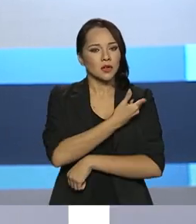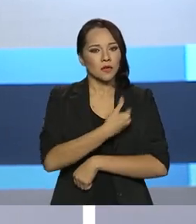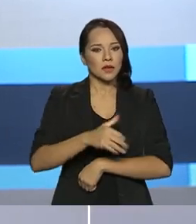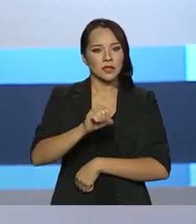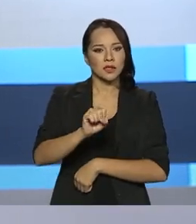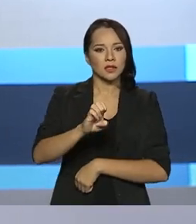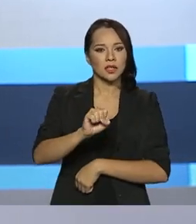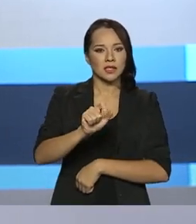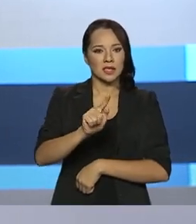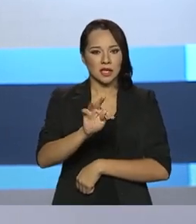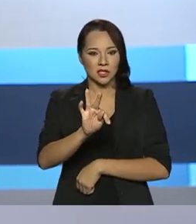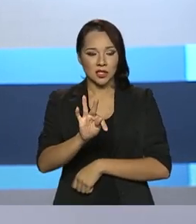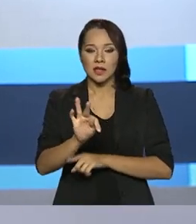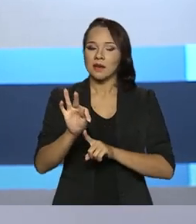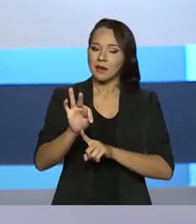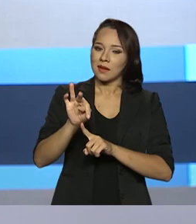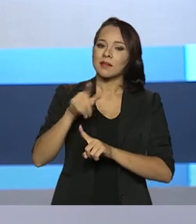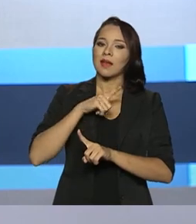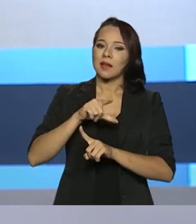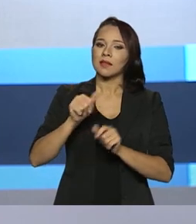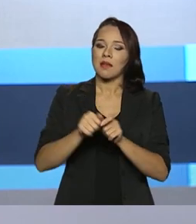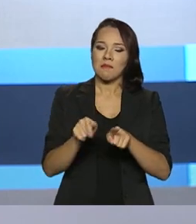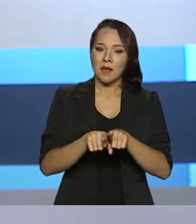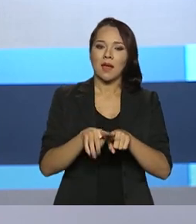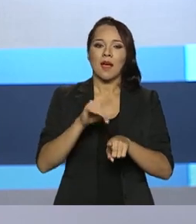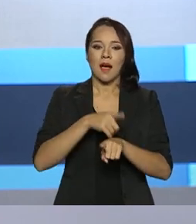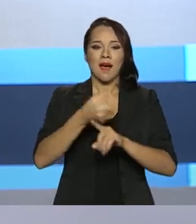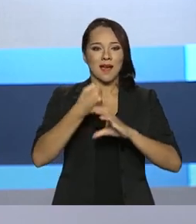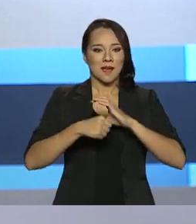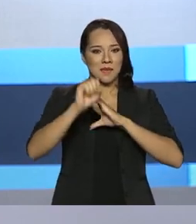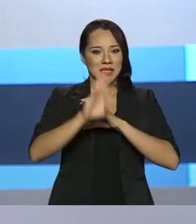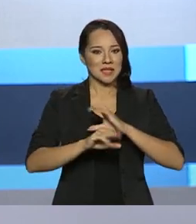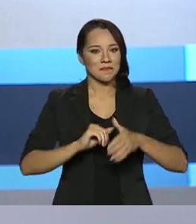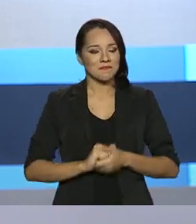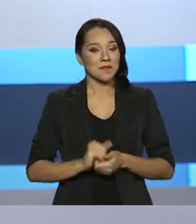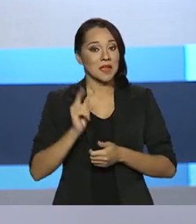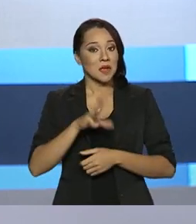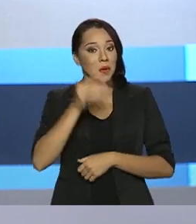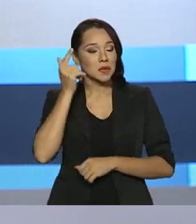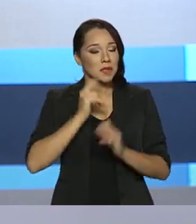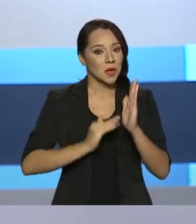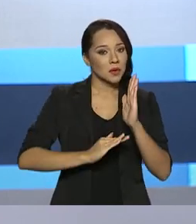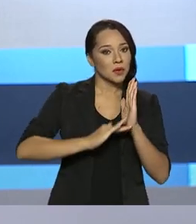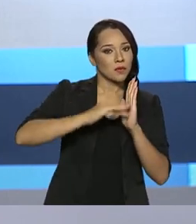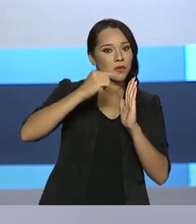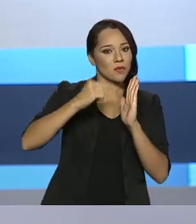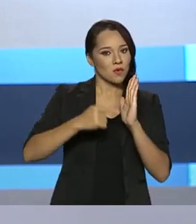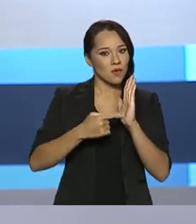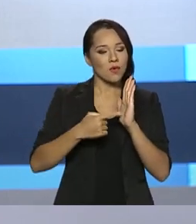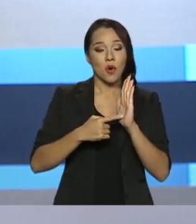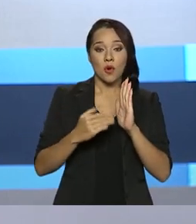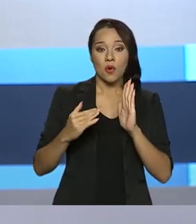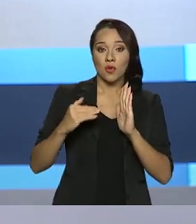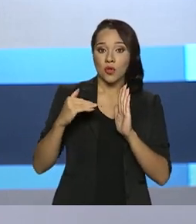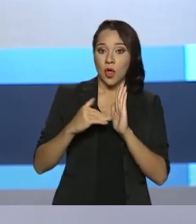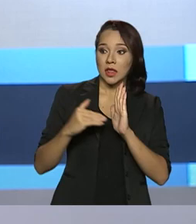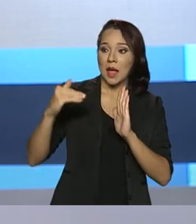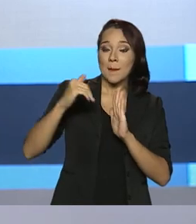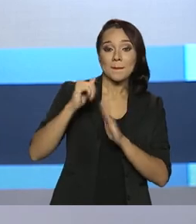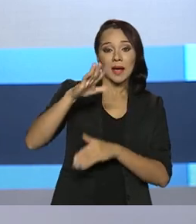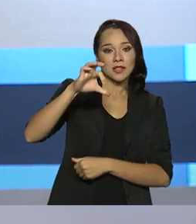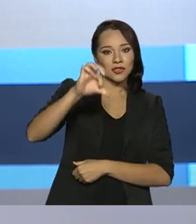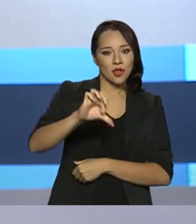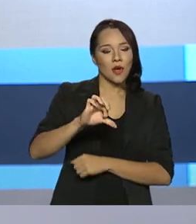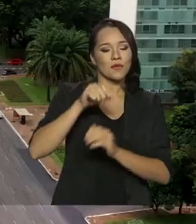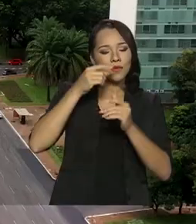G7 entre elas está a empresa Brasil de Comunicação sa EBC que conquistou o nível 1 com nota superior a 9